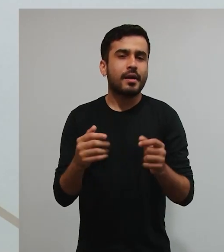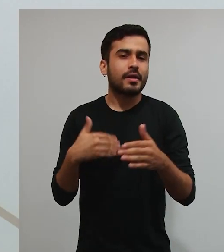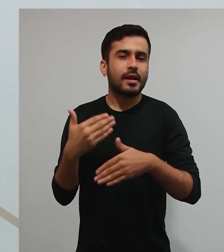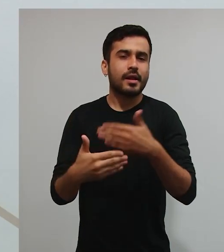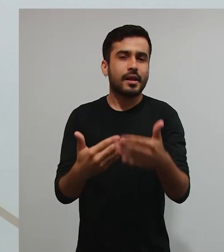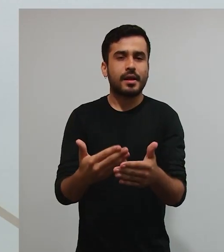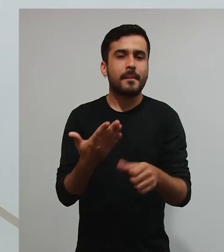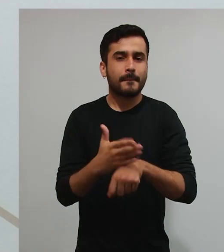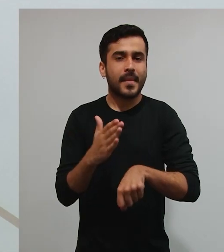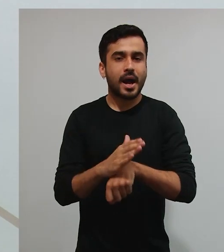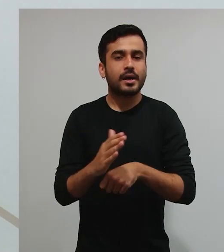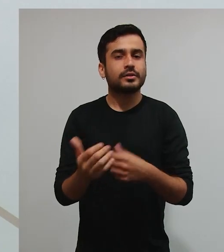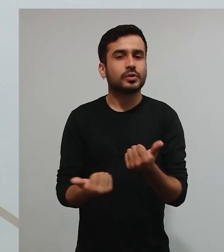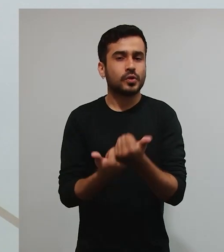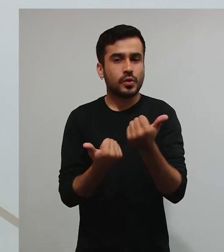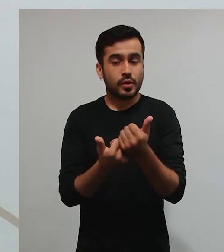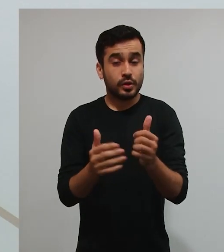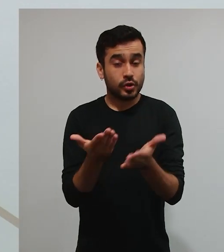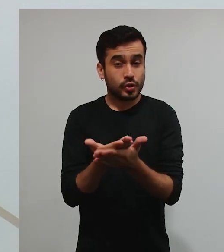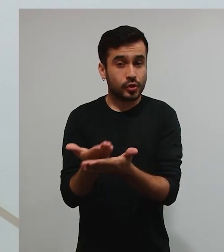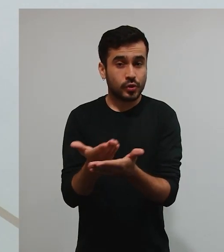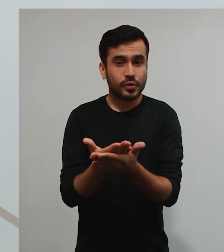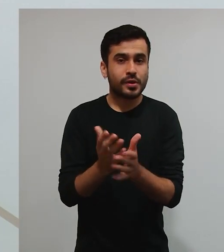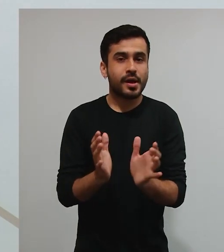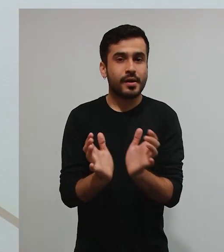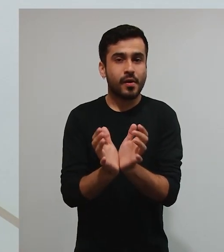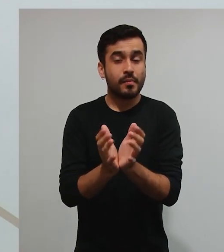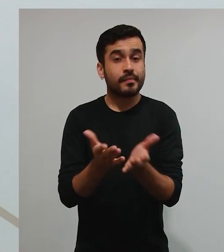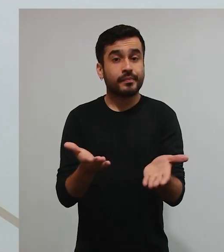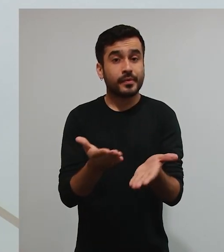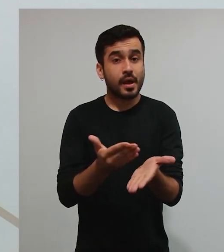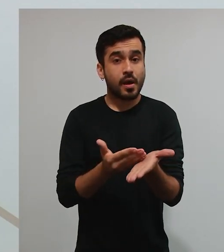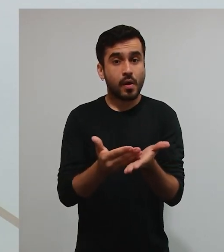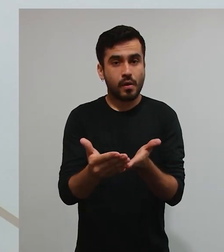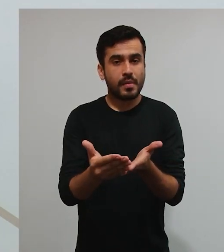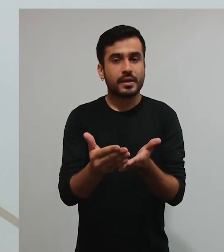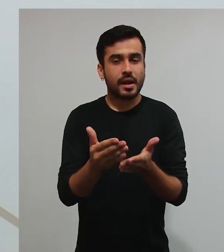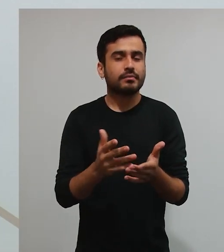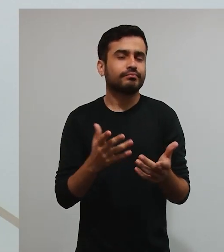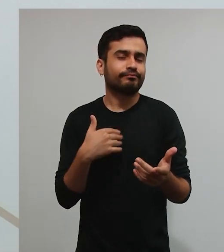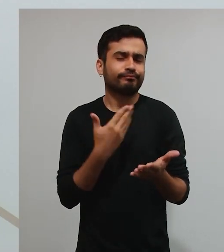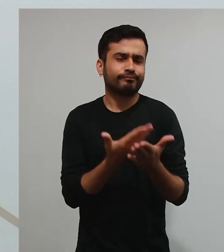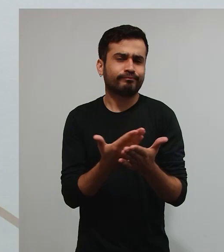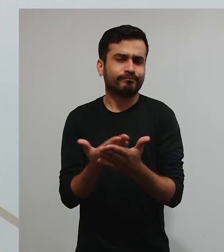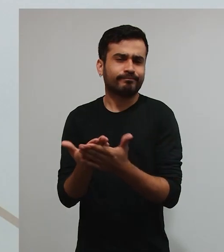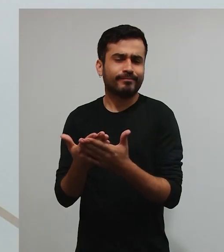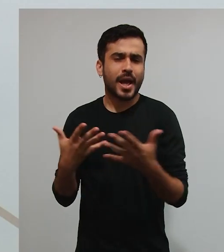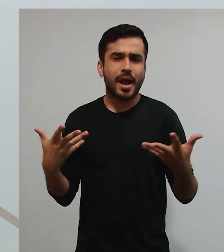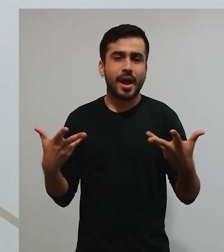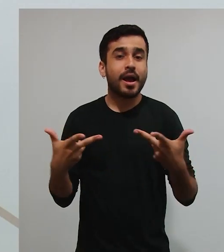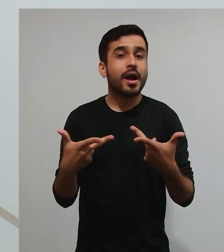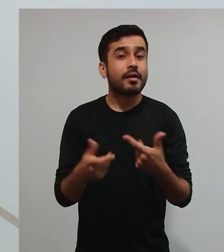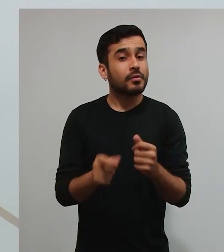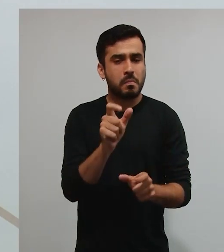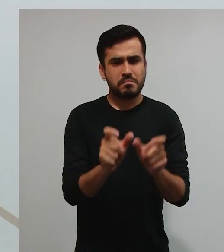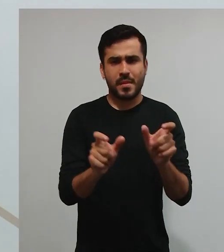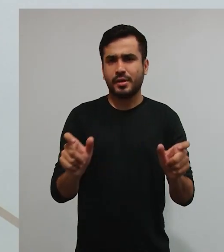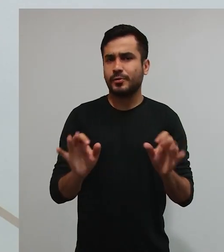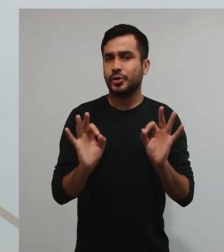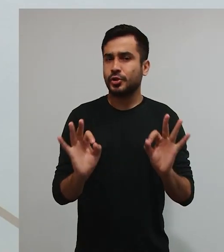IFRO, Campus Porto Velho, Zona Norte. Você está na Educação à Distância. E eu sou a professora Anabela